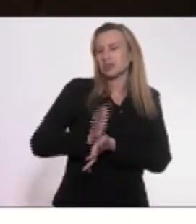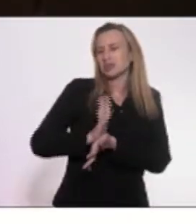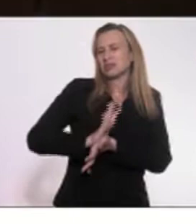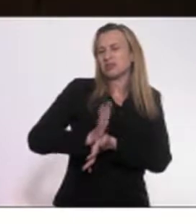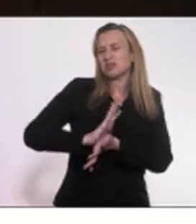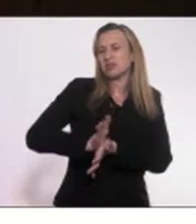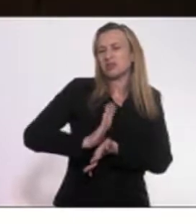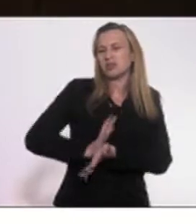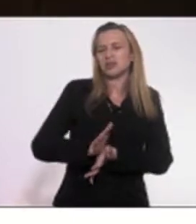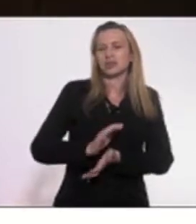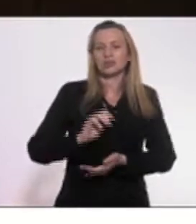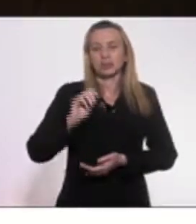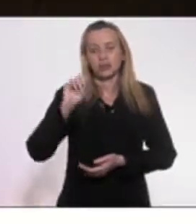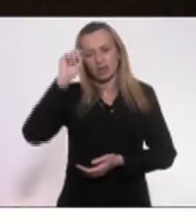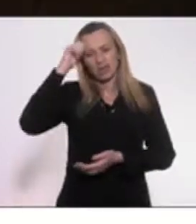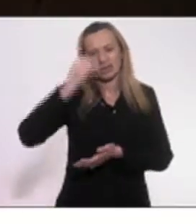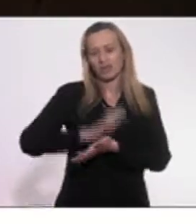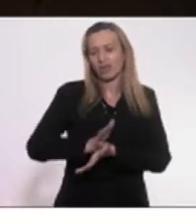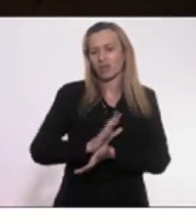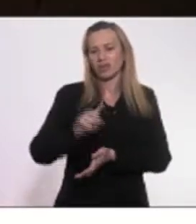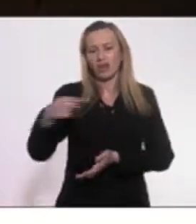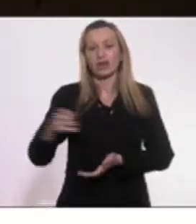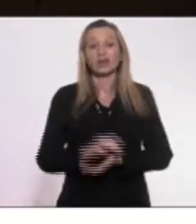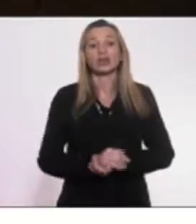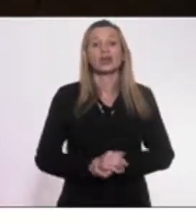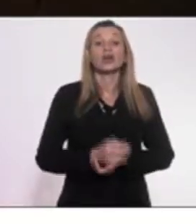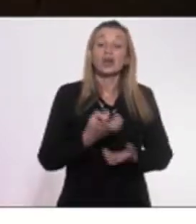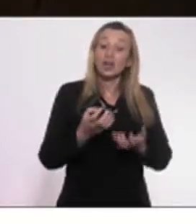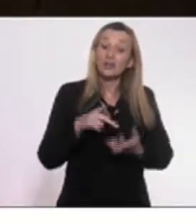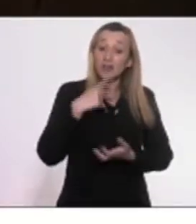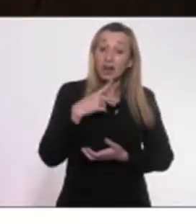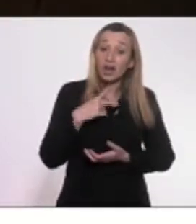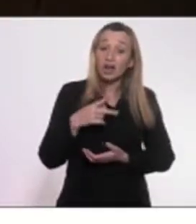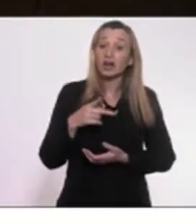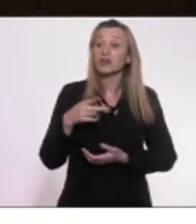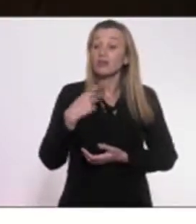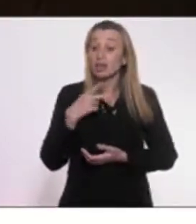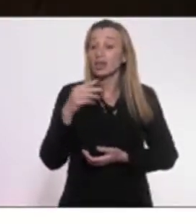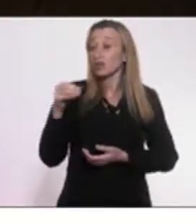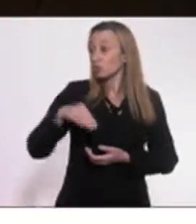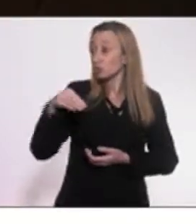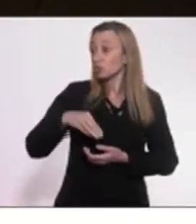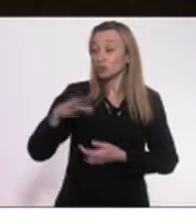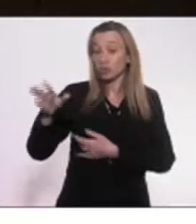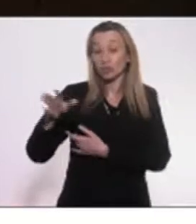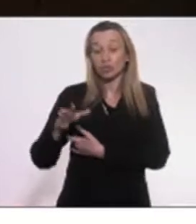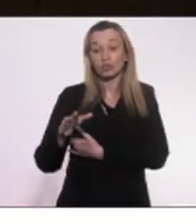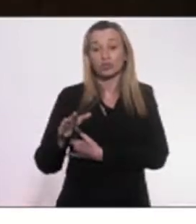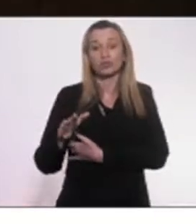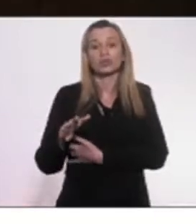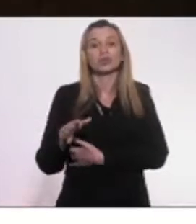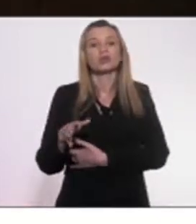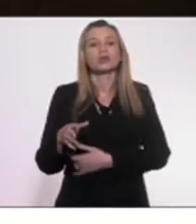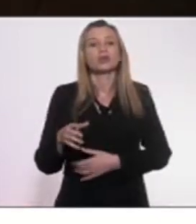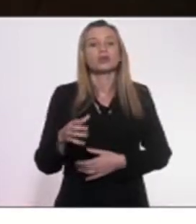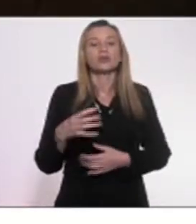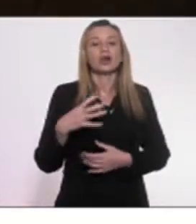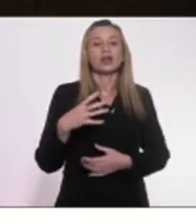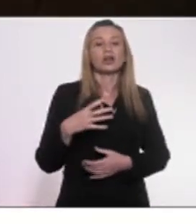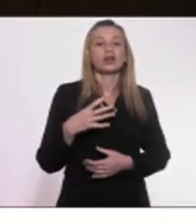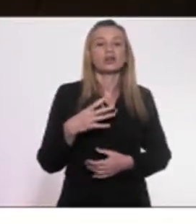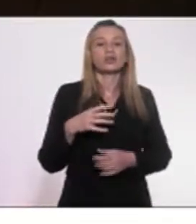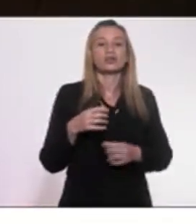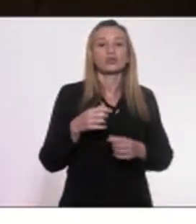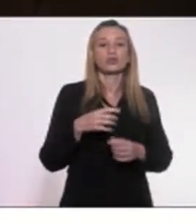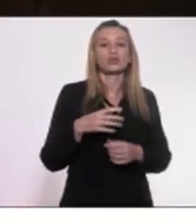preconceituosos, racistas e por aí vai. Quero dizer que falei agora, alguns minutos atrás, para um veículo de comunicação, um